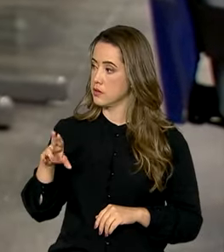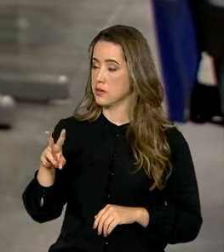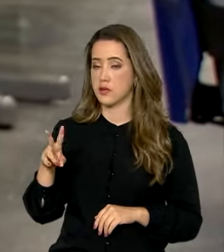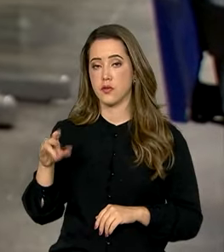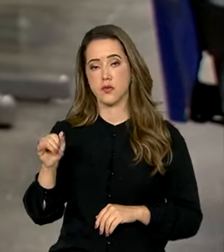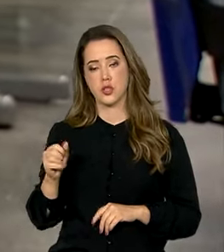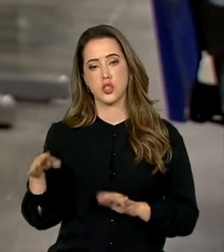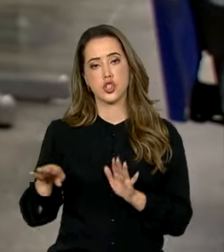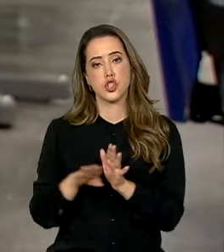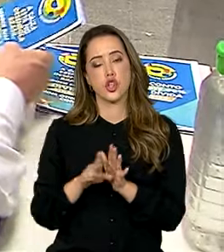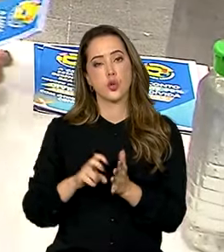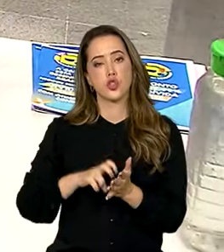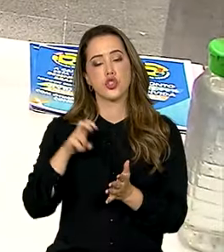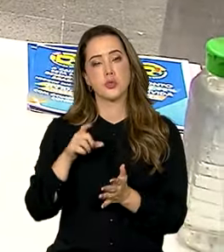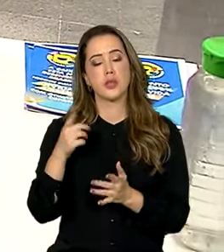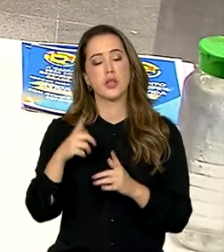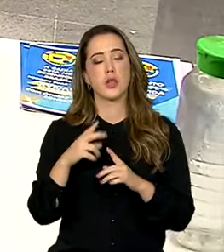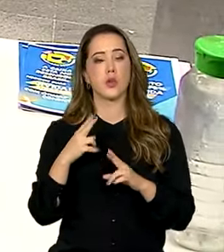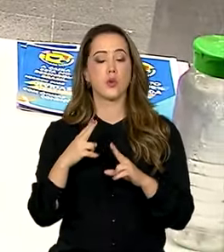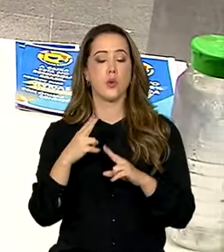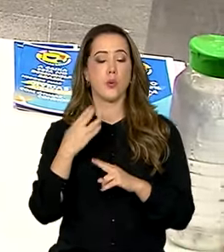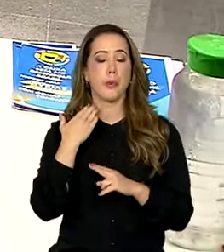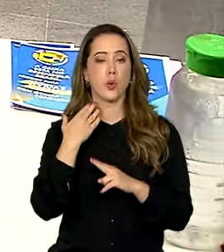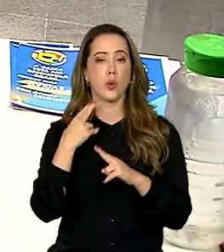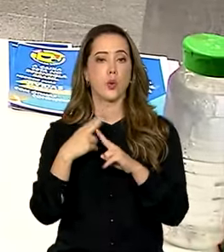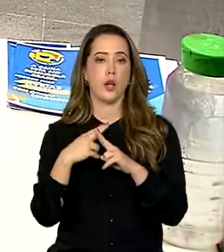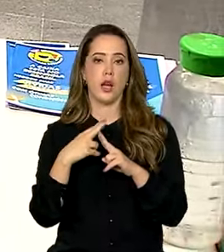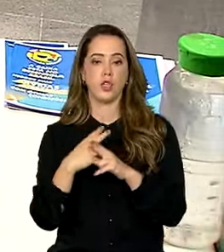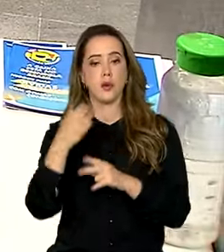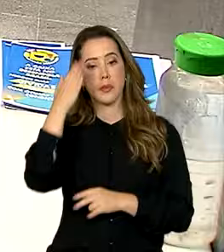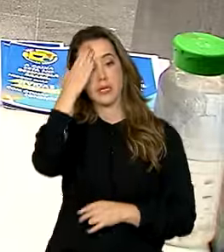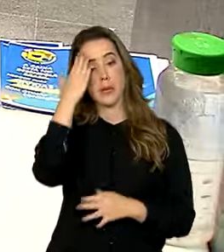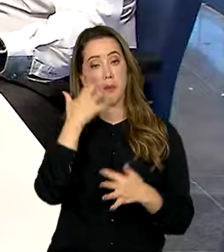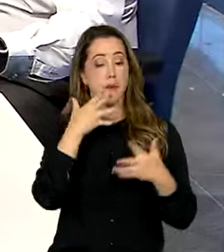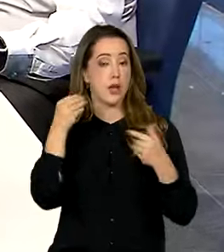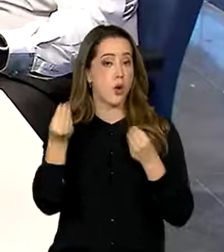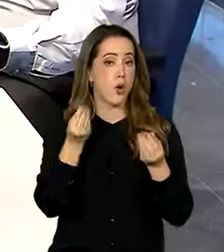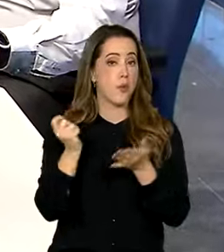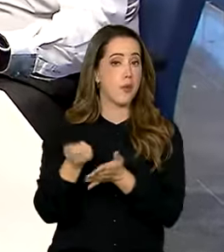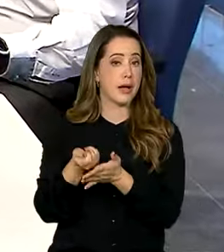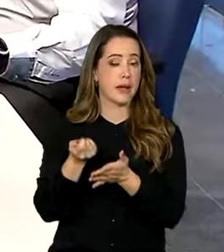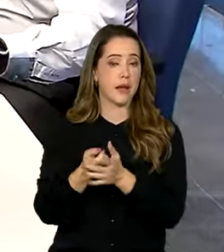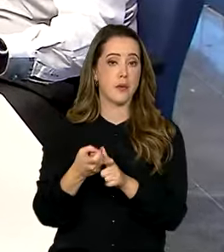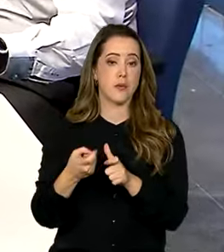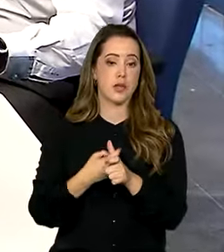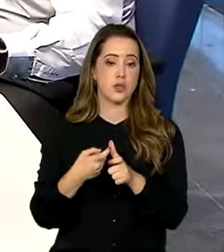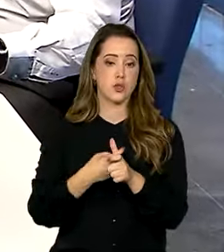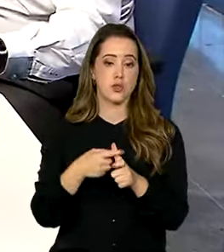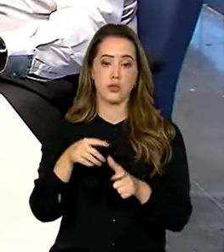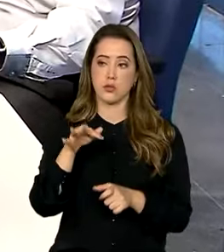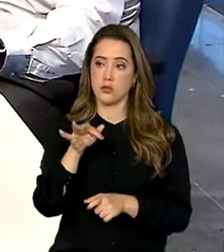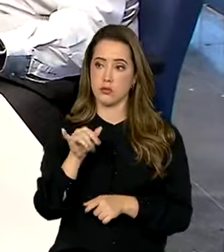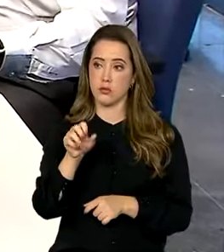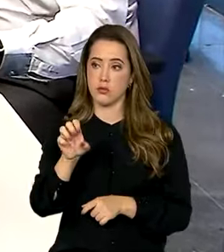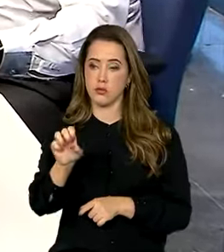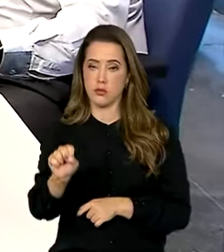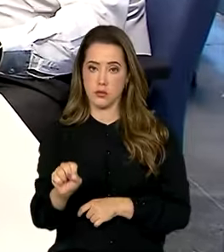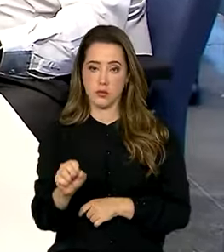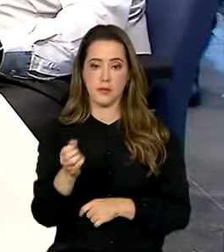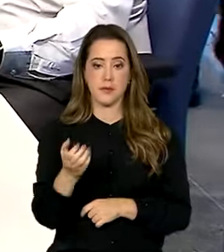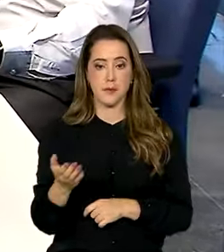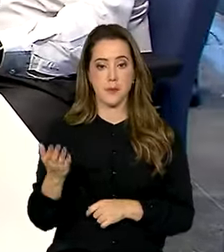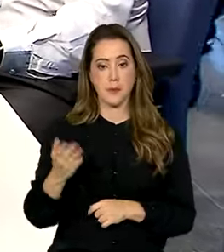cedo a essa agência da Caixa em Brasília para se informar melhor como negociar uma dívida do FIES, o Fundo